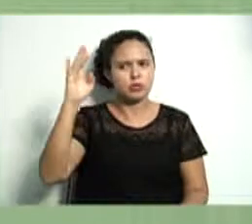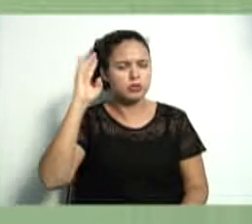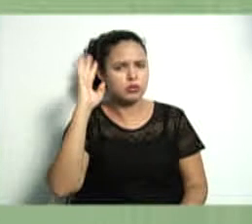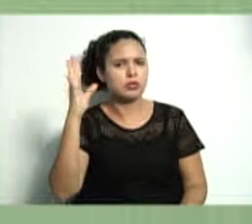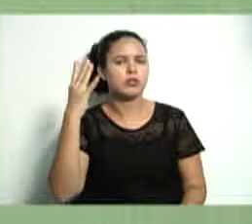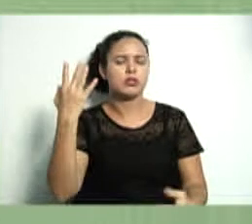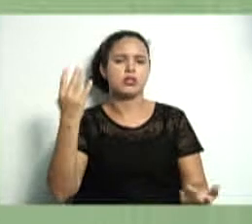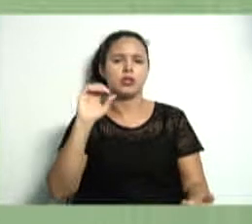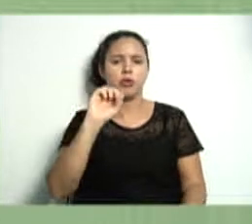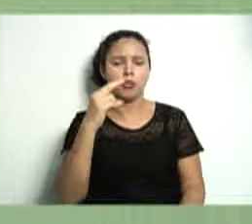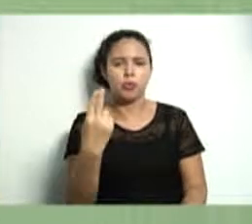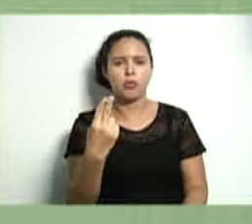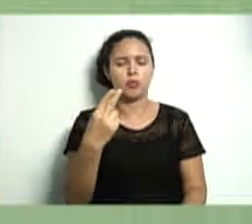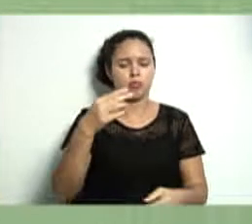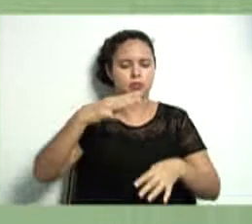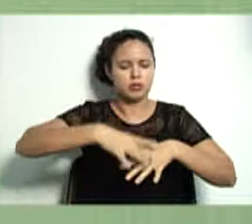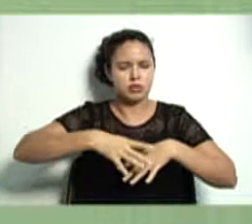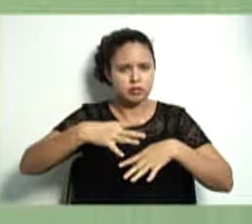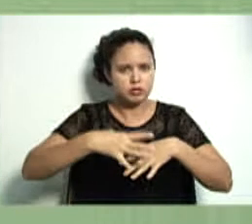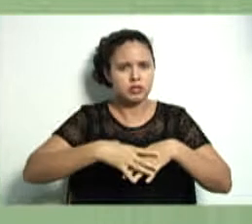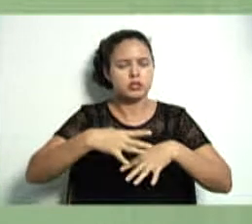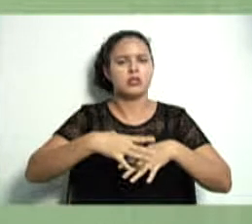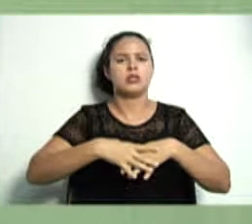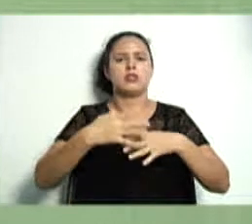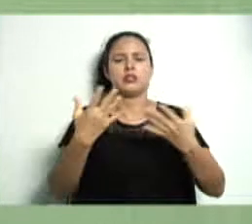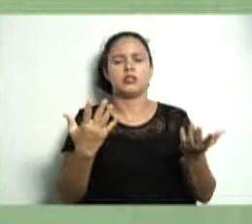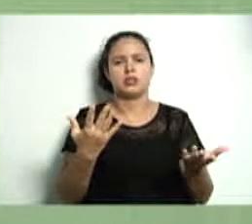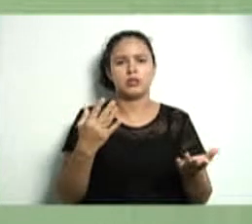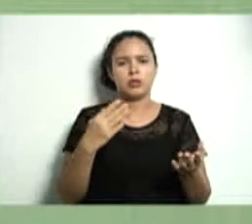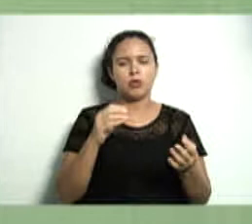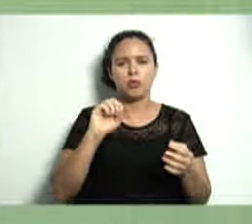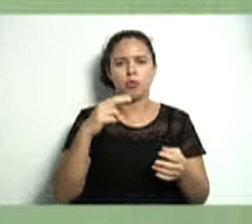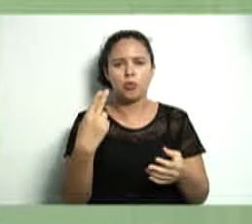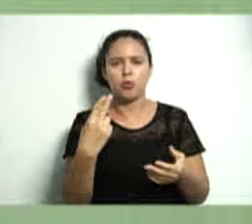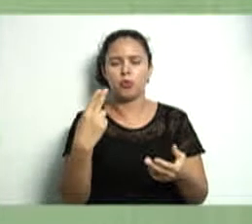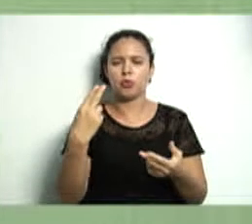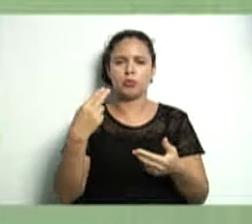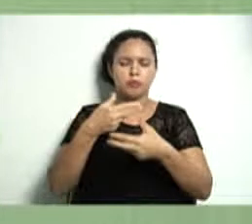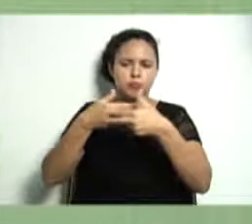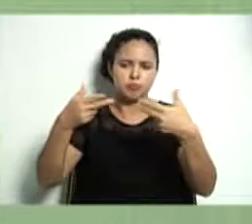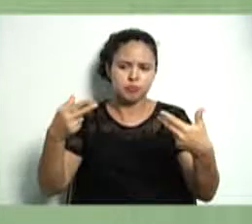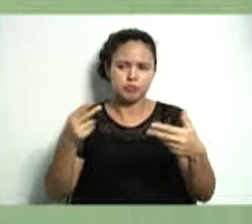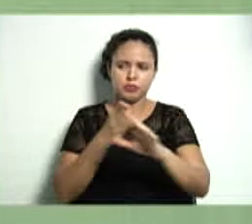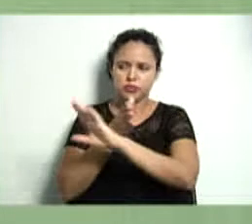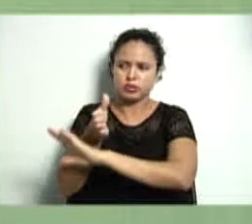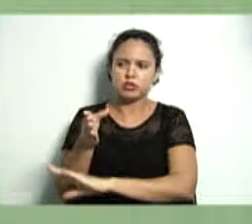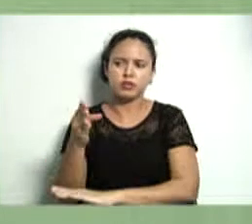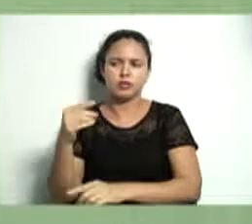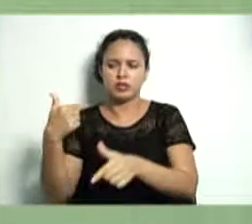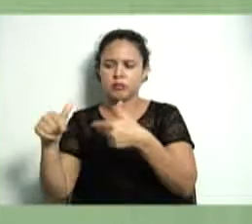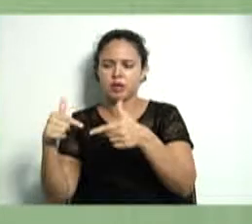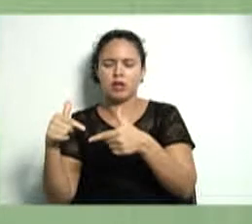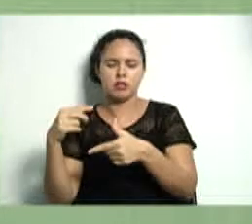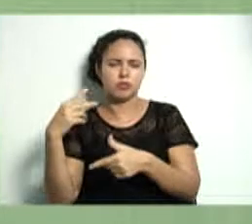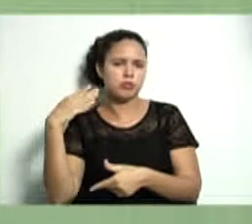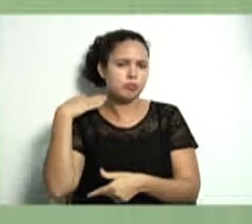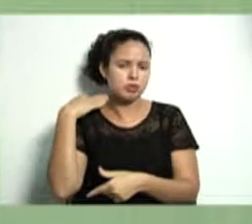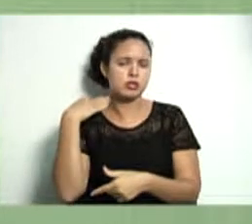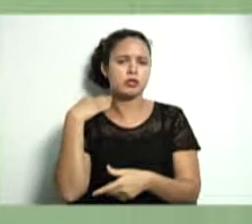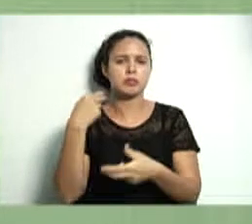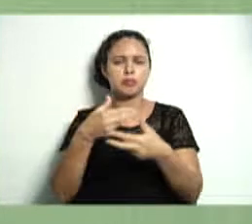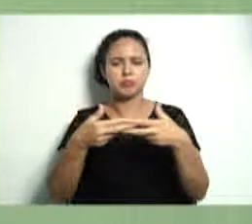consulta médica, um atendimento bancário. Bens e serviços são desenvolvidos pelo homem a partir da